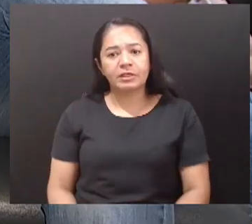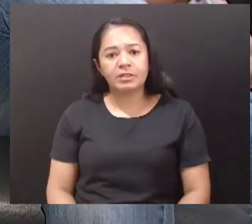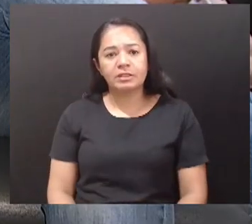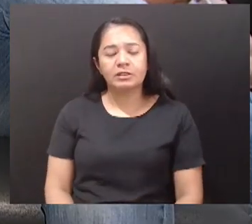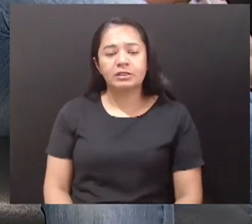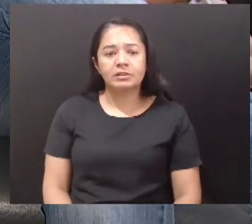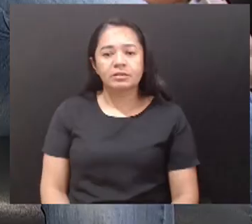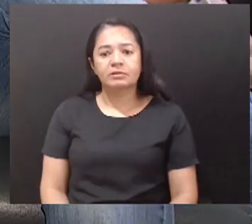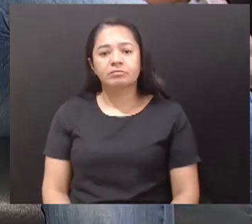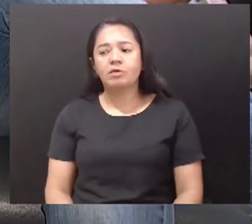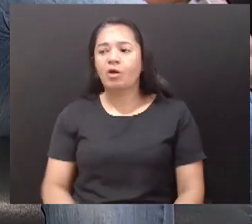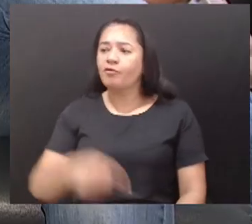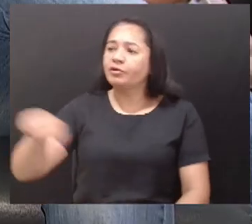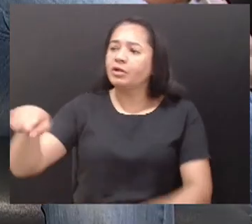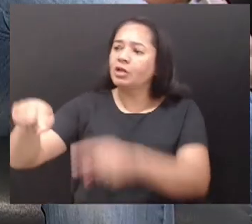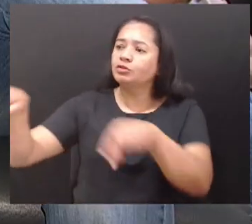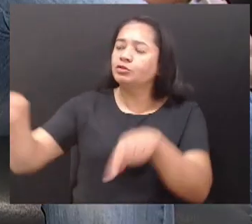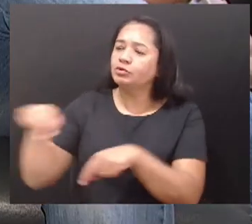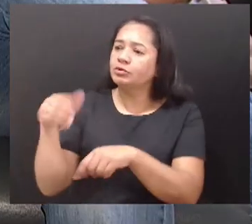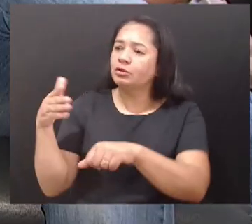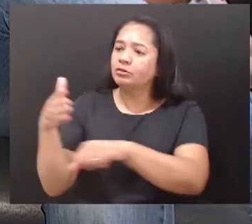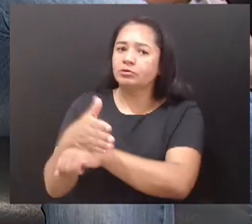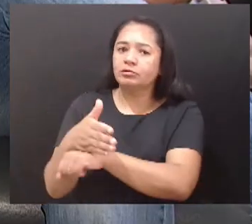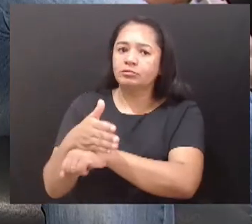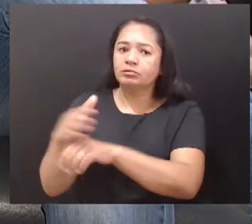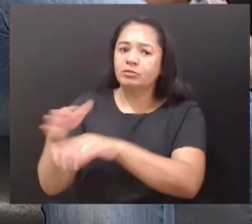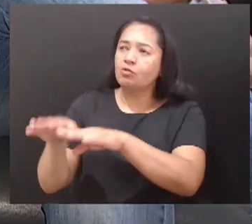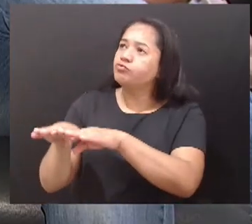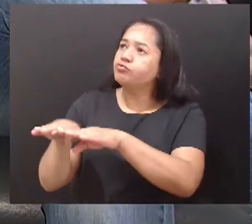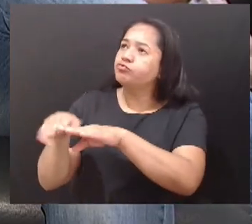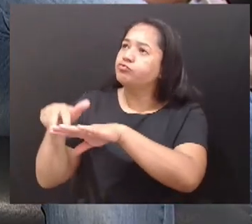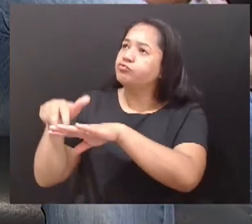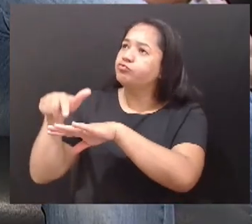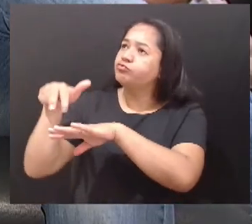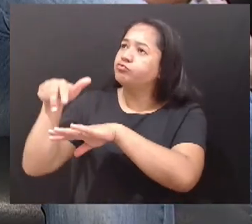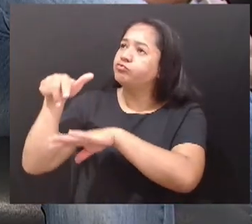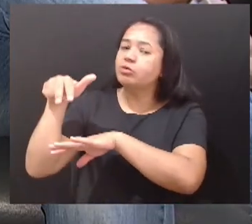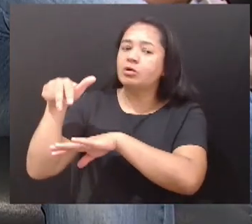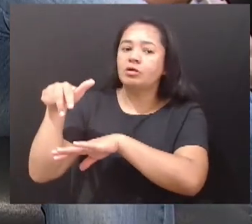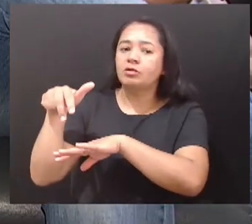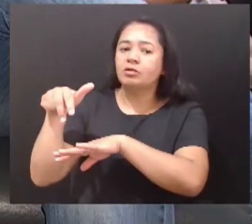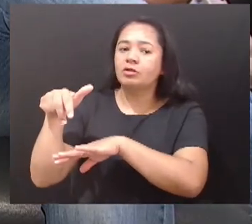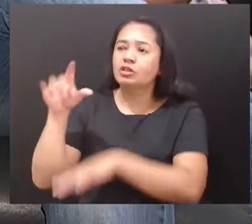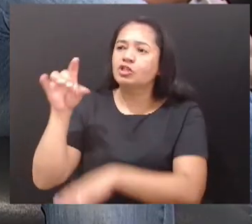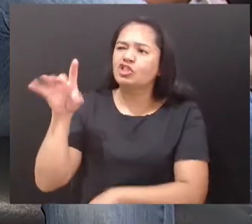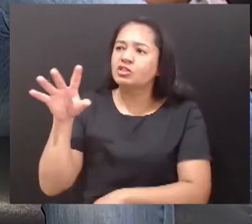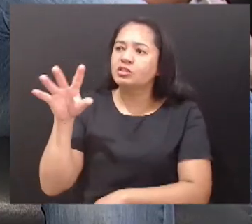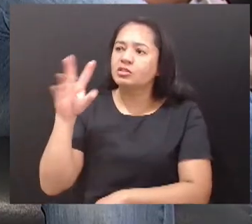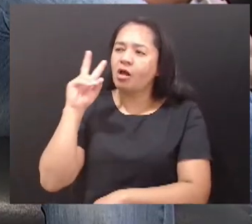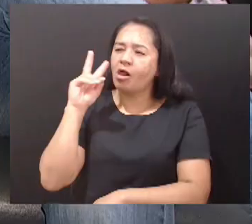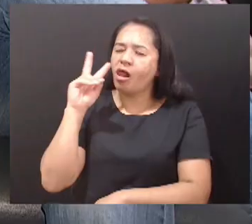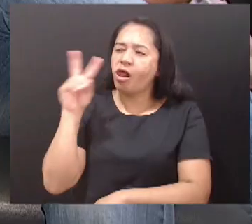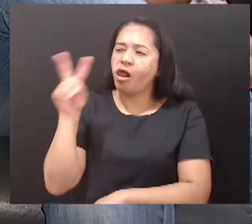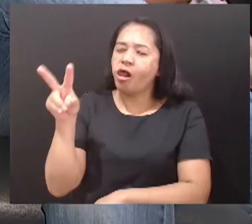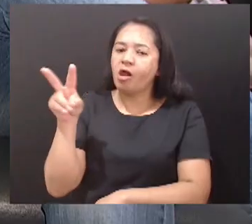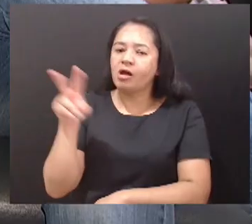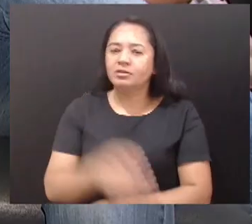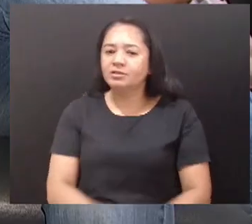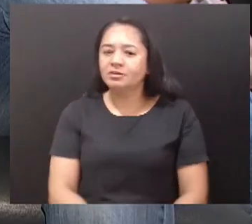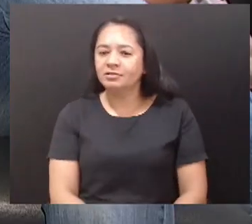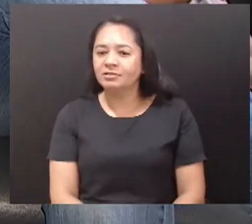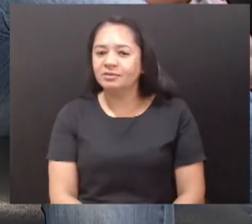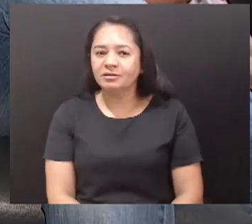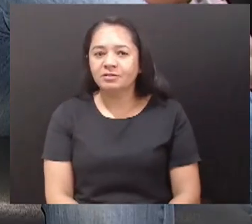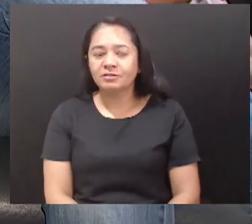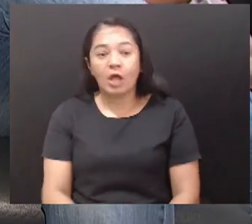fui lá, entrei na sobreloja, entrei como assim, não queria nada, né? Falei assim, só vou desbiletar, só para ficar sondando. E fui numa